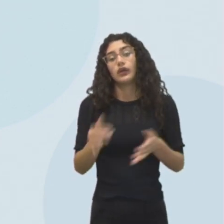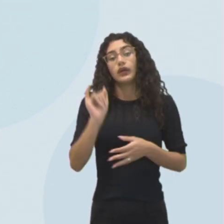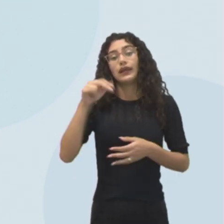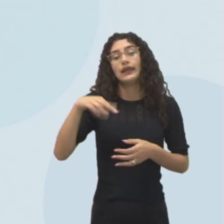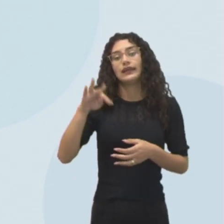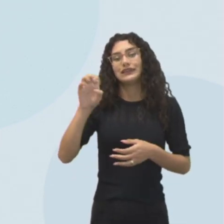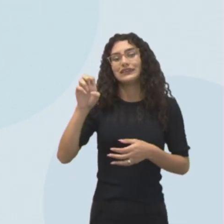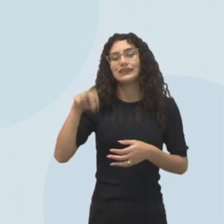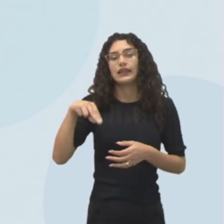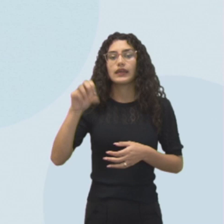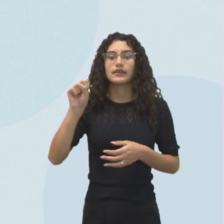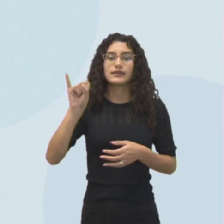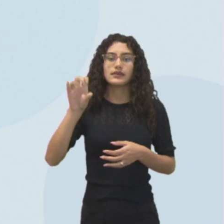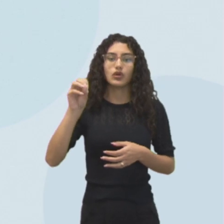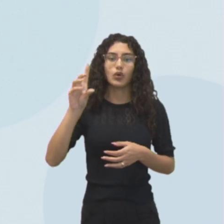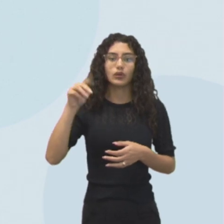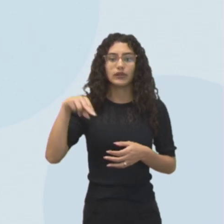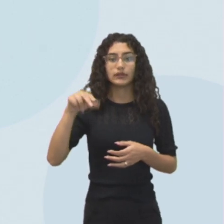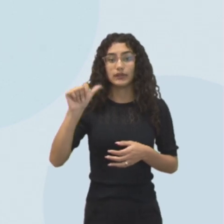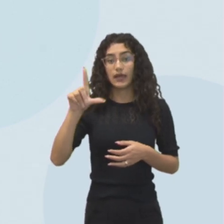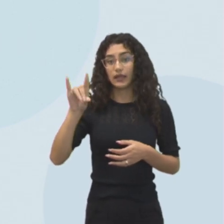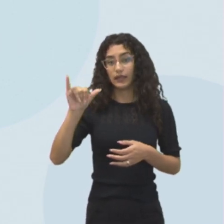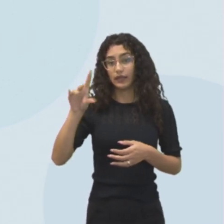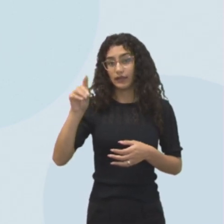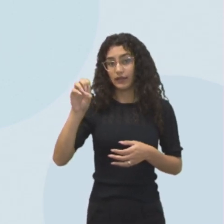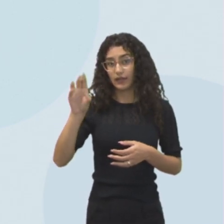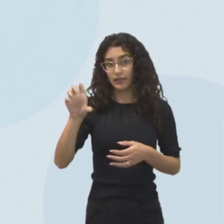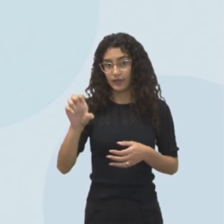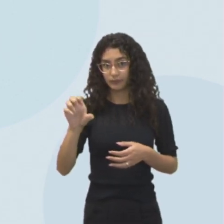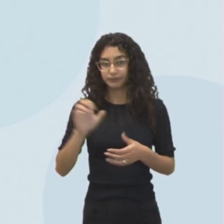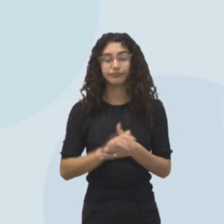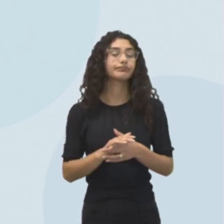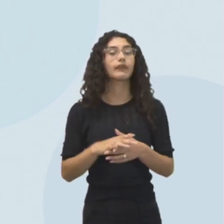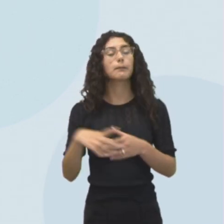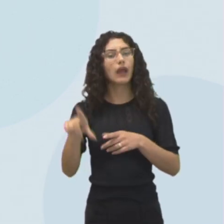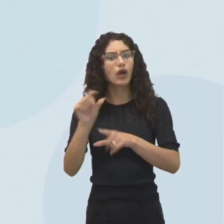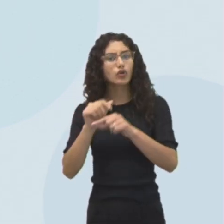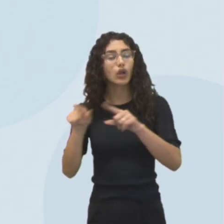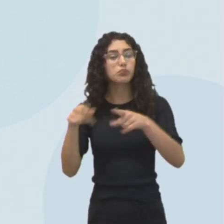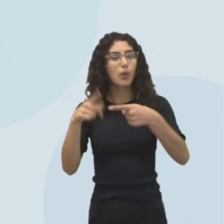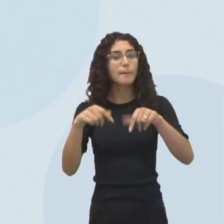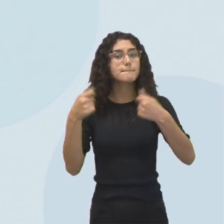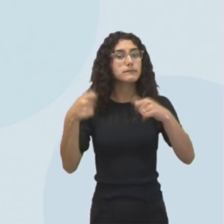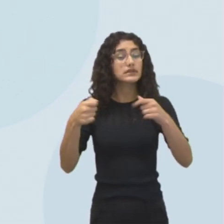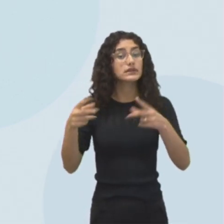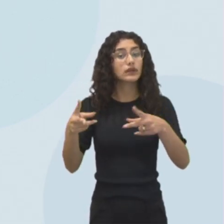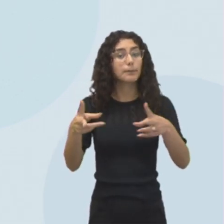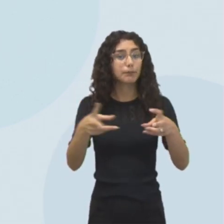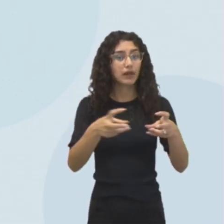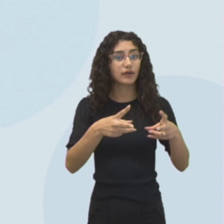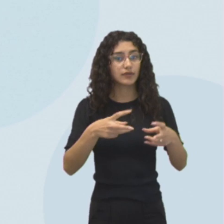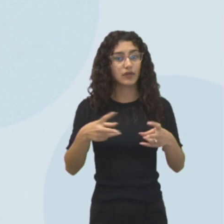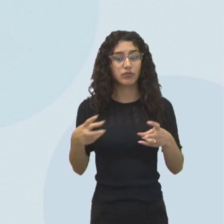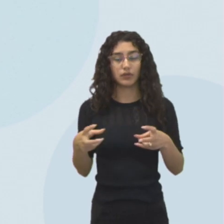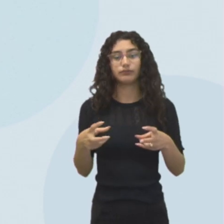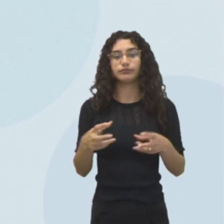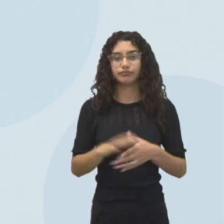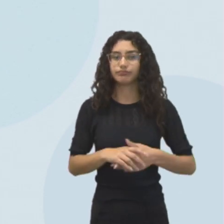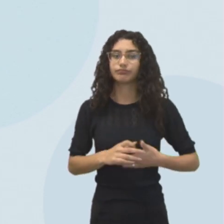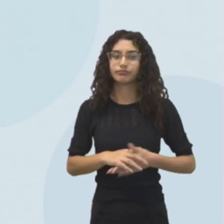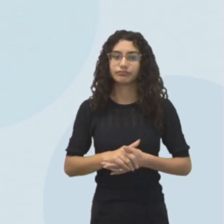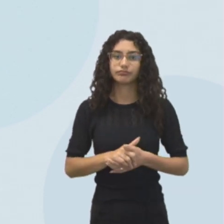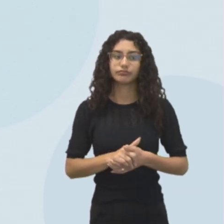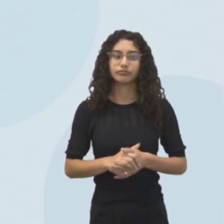Porque até na escolha dessa música, desse som, a gente também tem que perceber essa